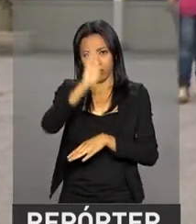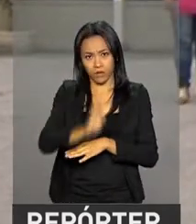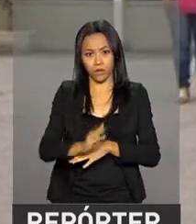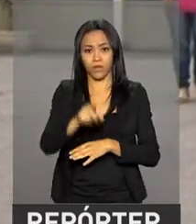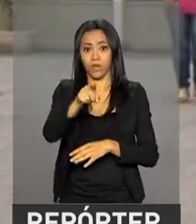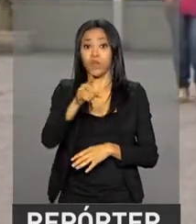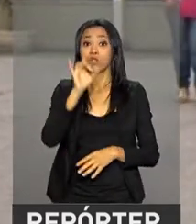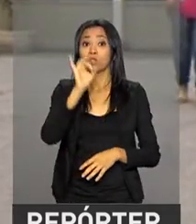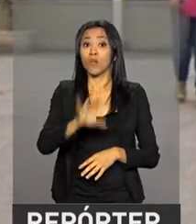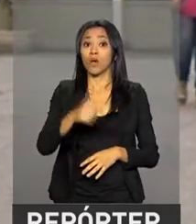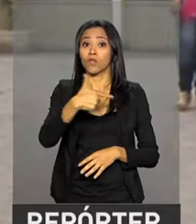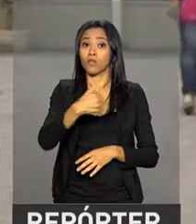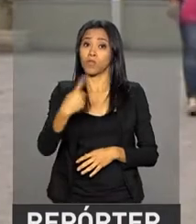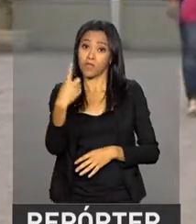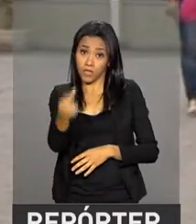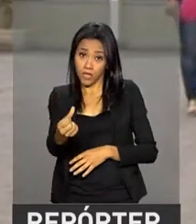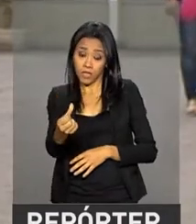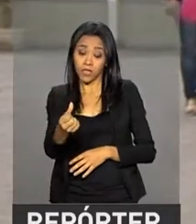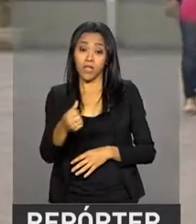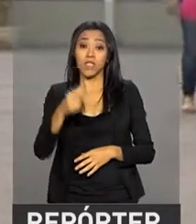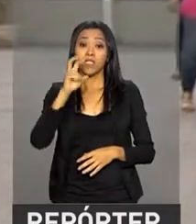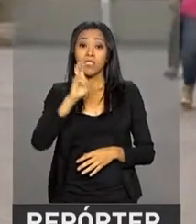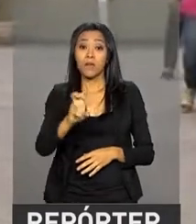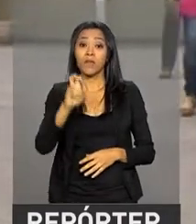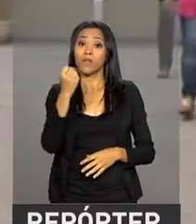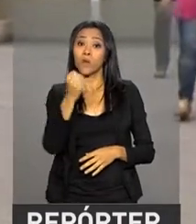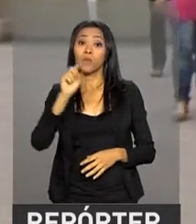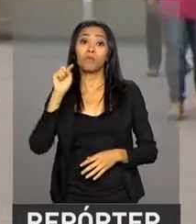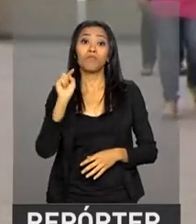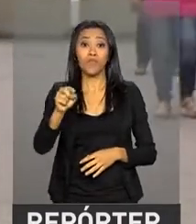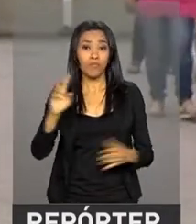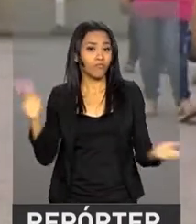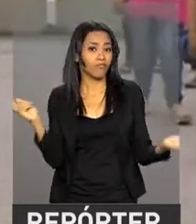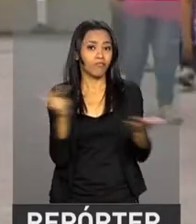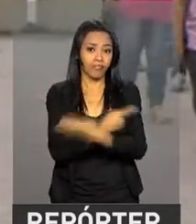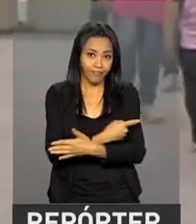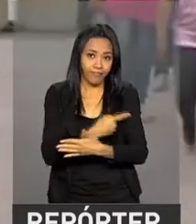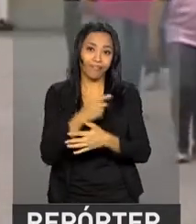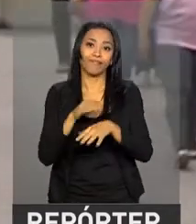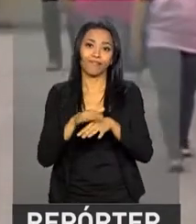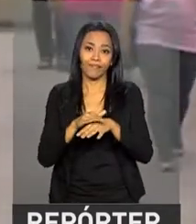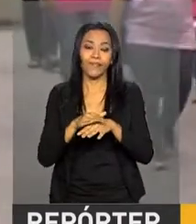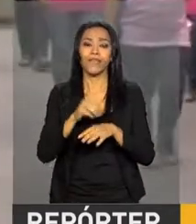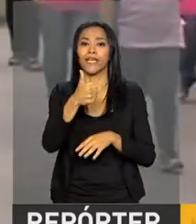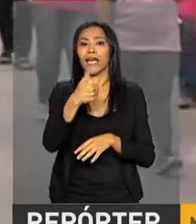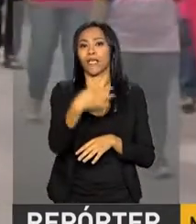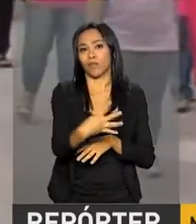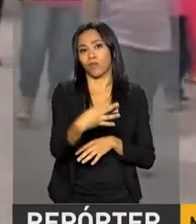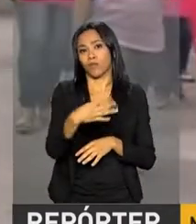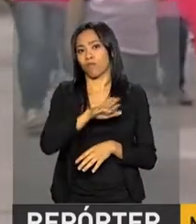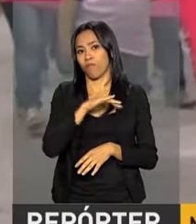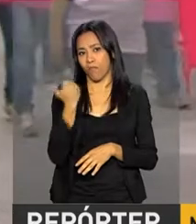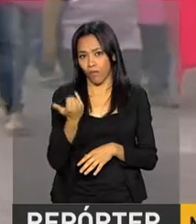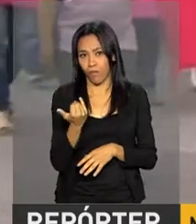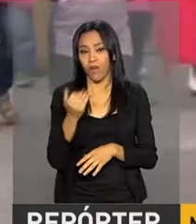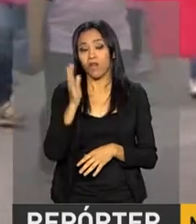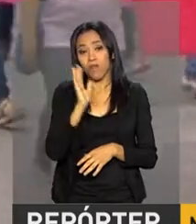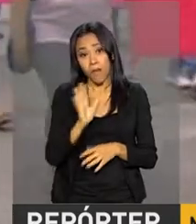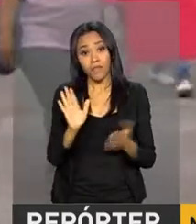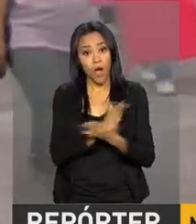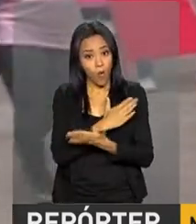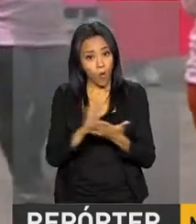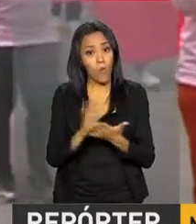2016 foram 58 mil novos casos e cerca de 14 mortes mas algumas atitudes podem ajudar